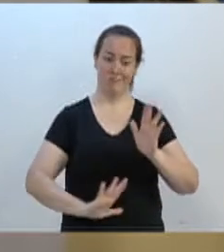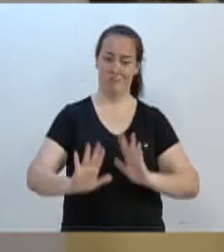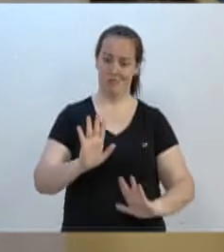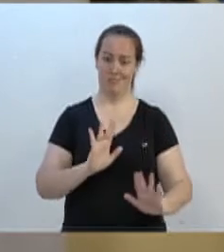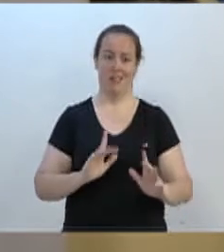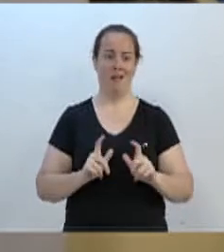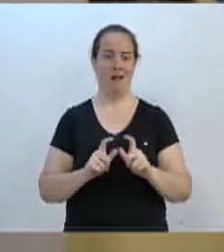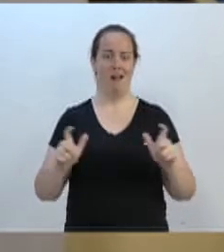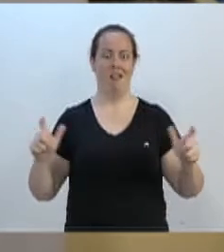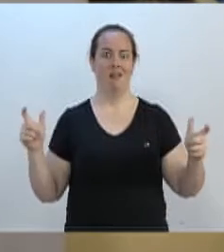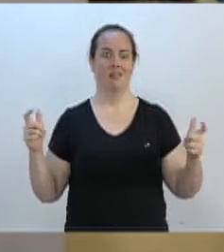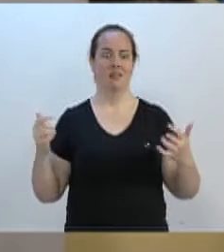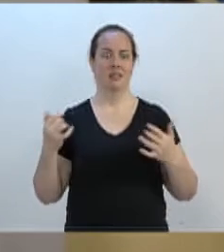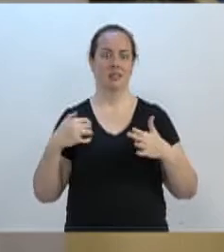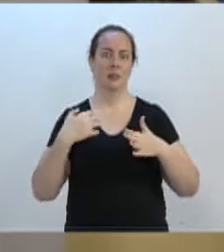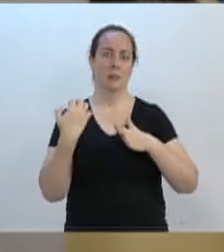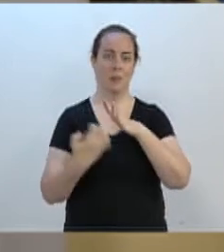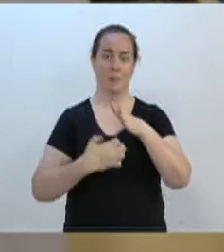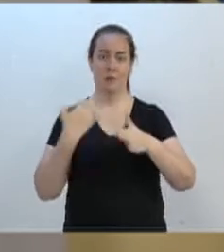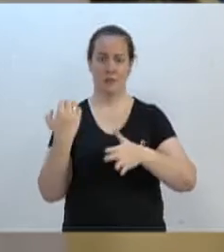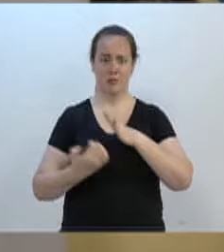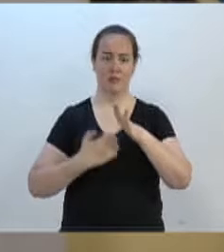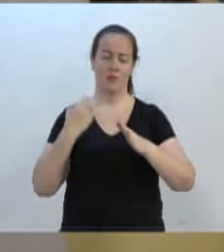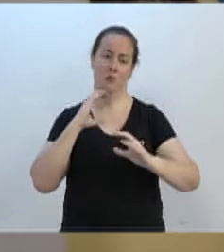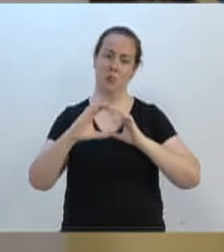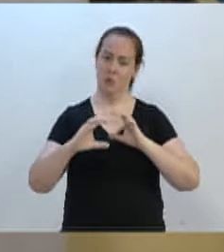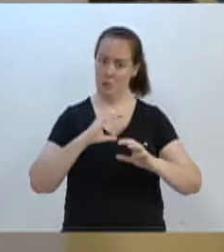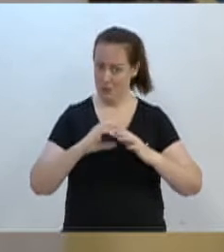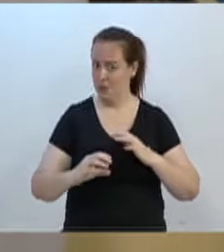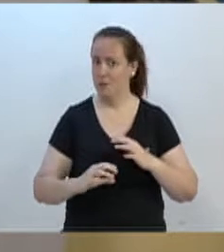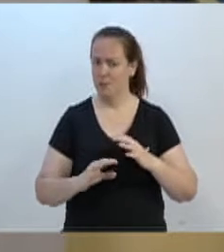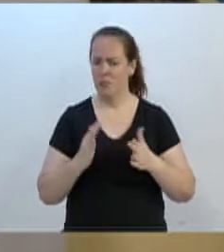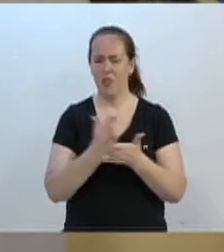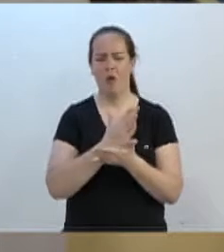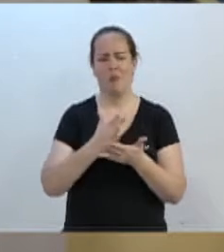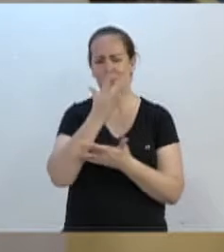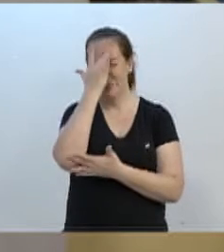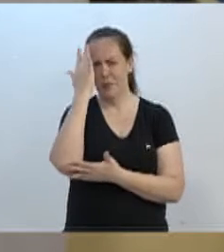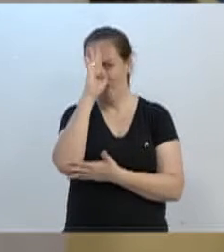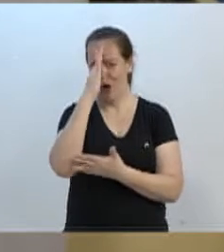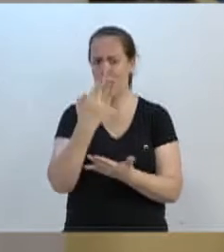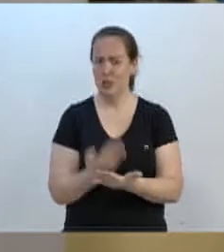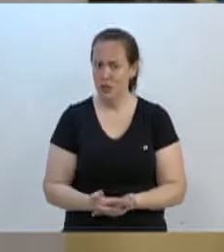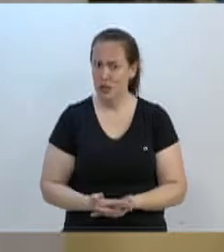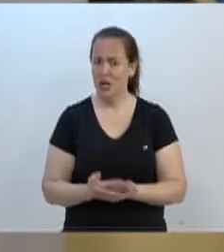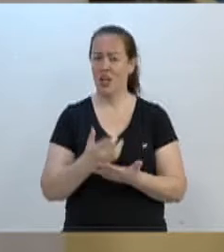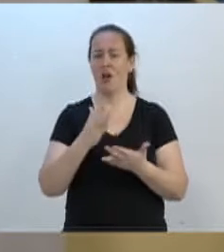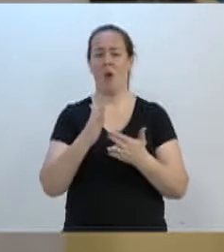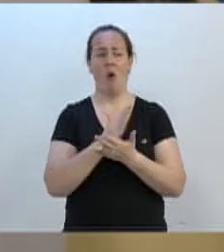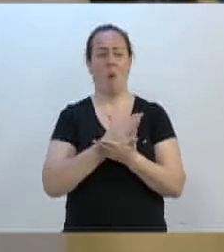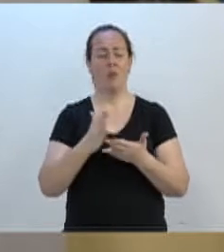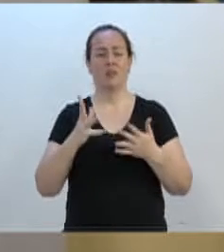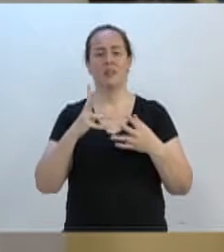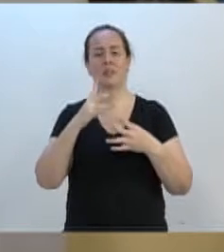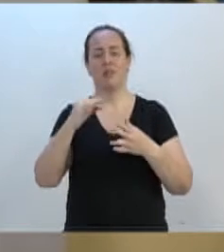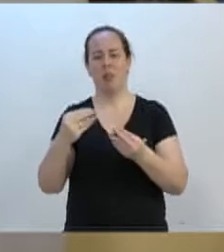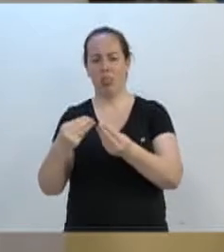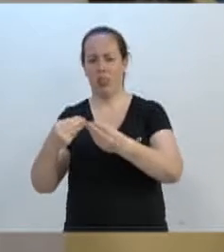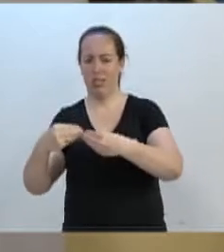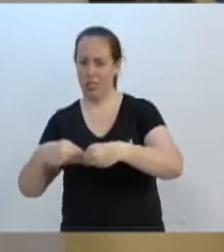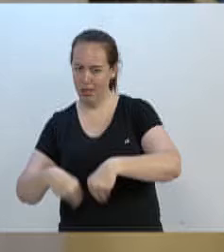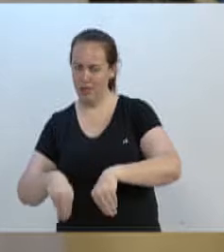da comunicação. E algumas pessoas até acreditam que algumas delas estão fadadas ao fracasso, à